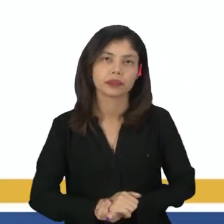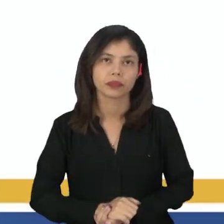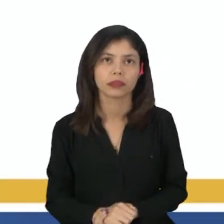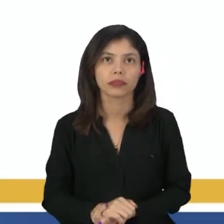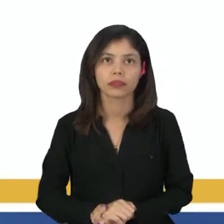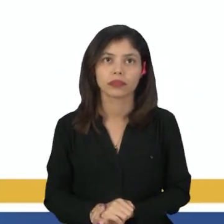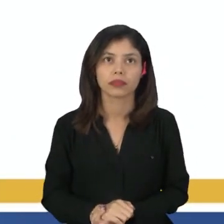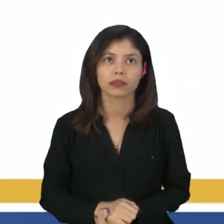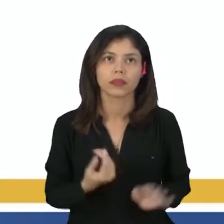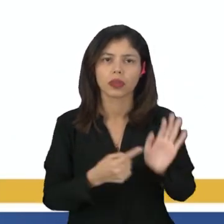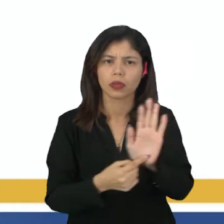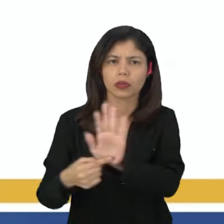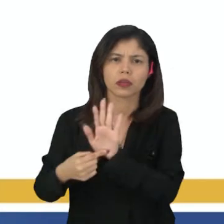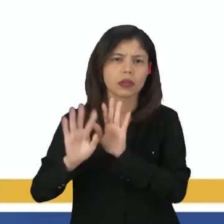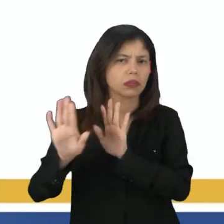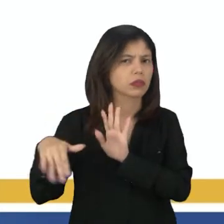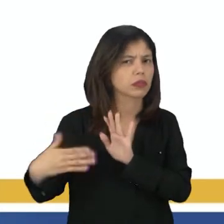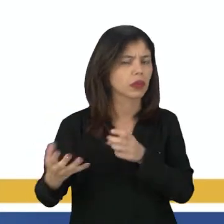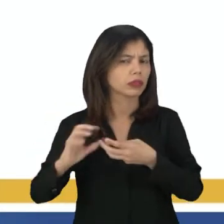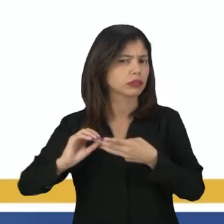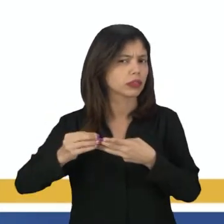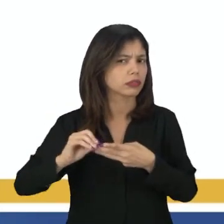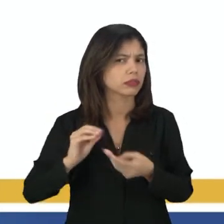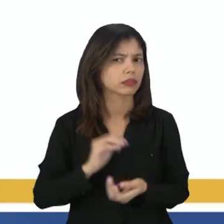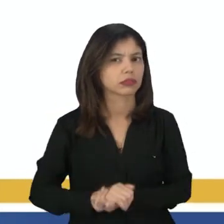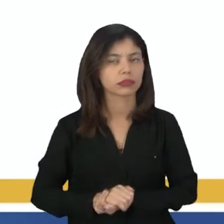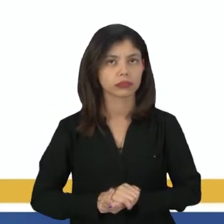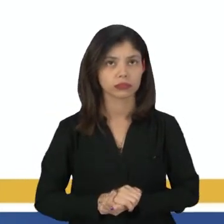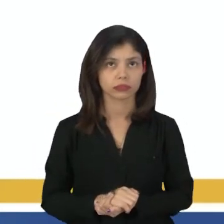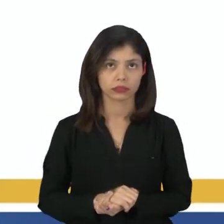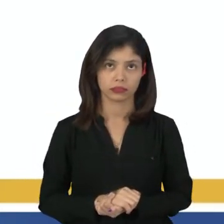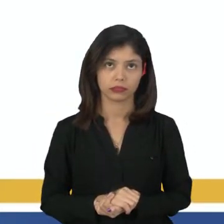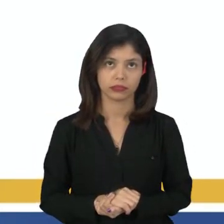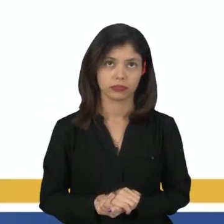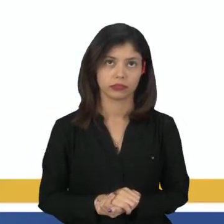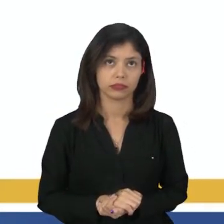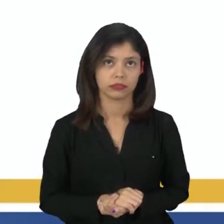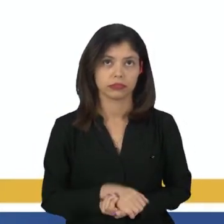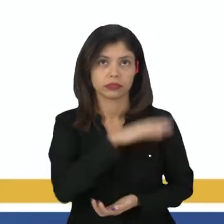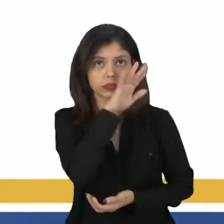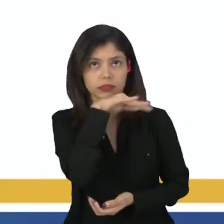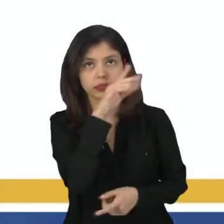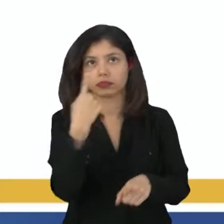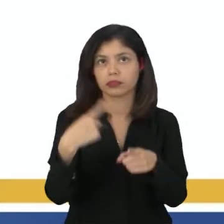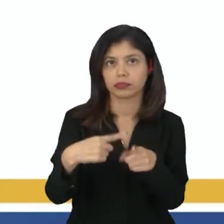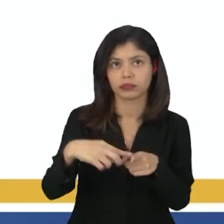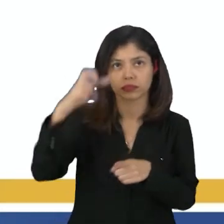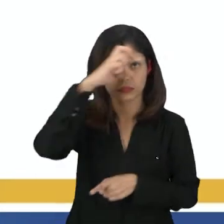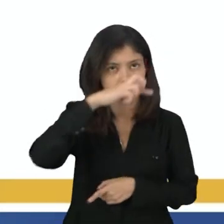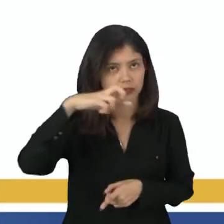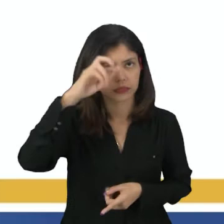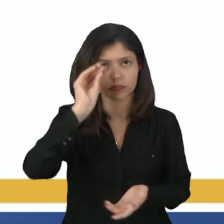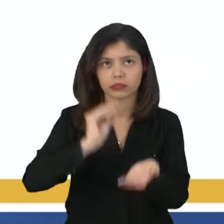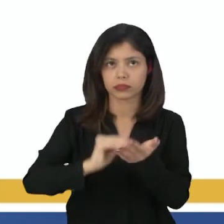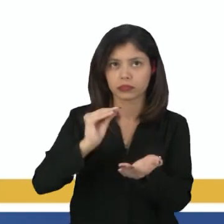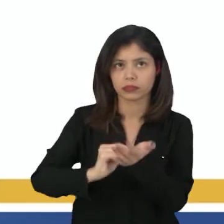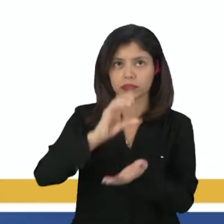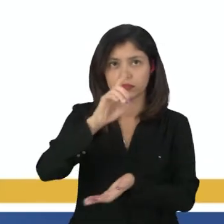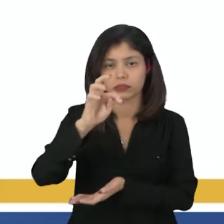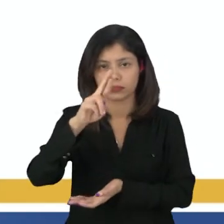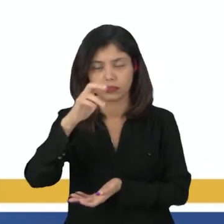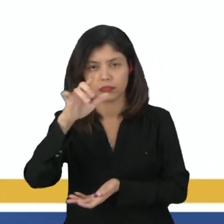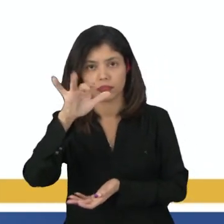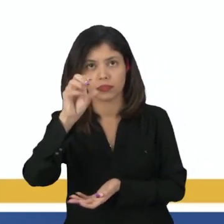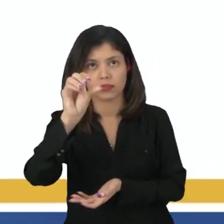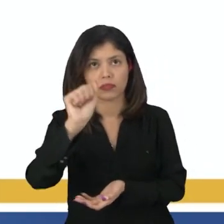né, refere-se a uma célula de que tipo? E aí, será que é uma célula animal porque tem a ausência de